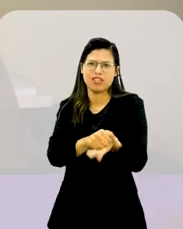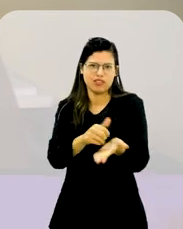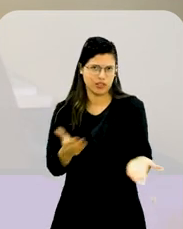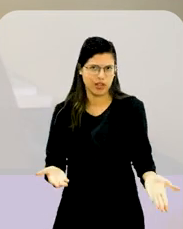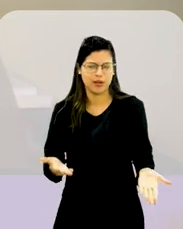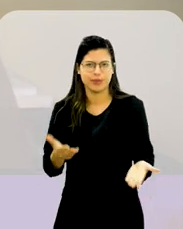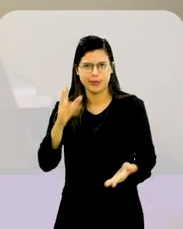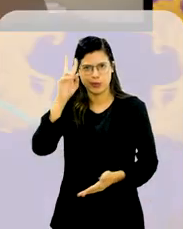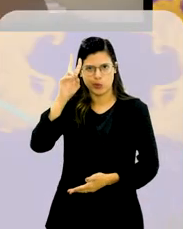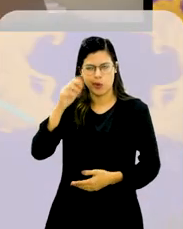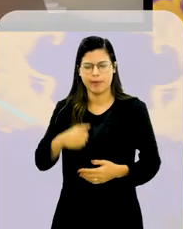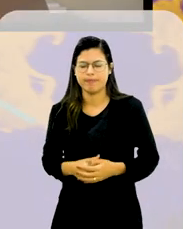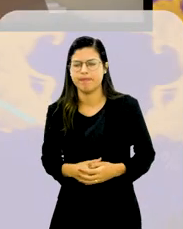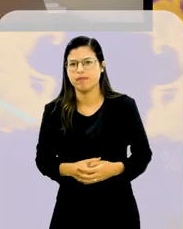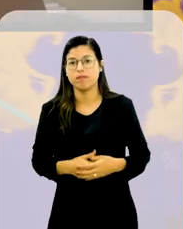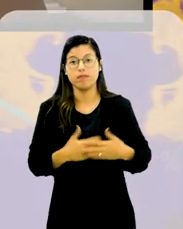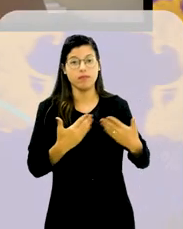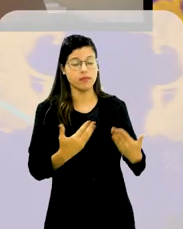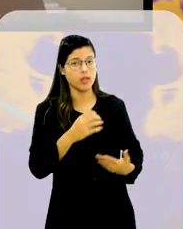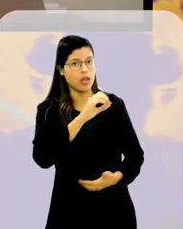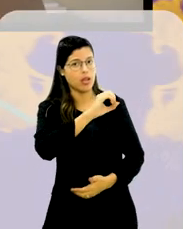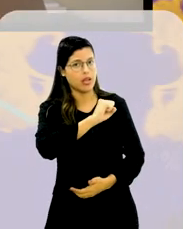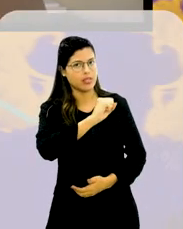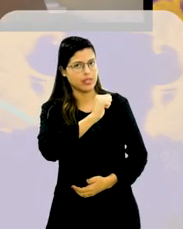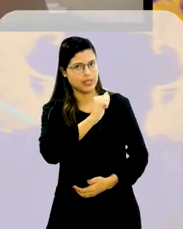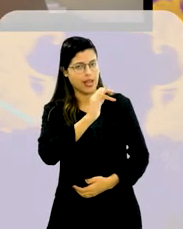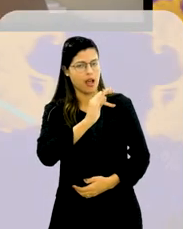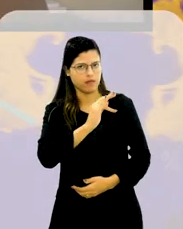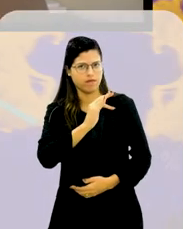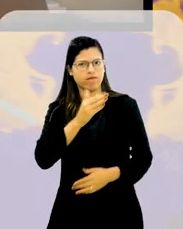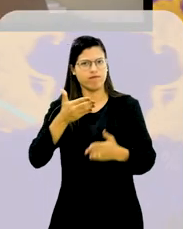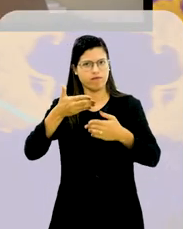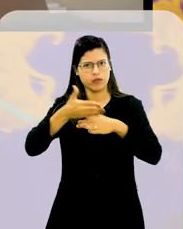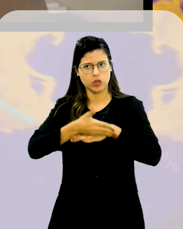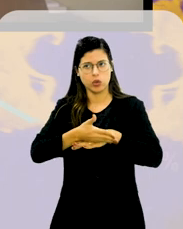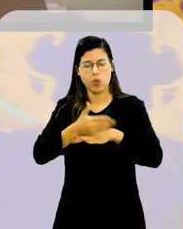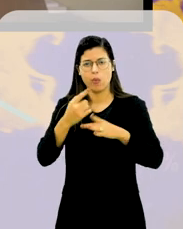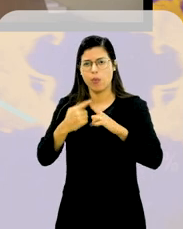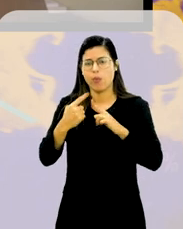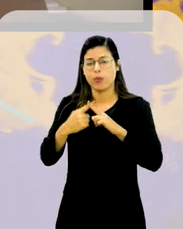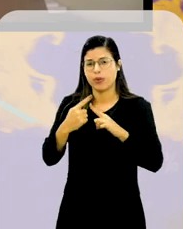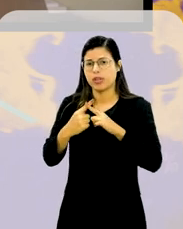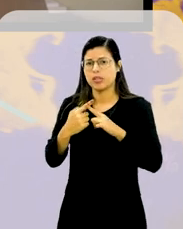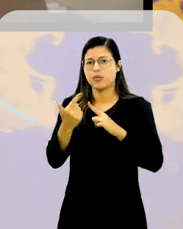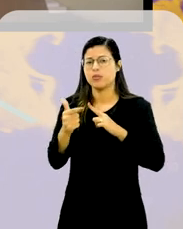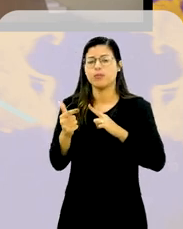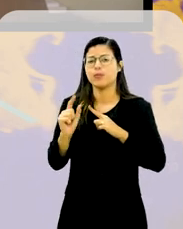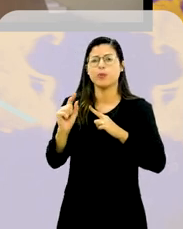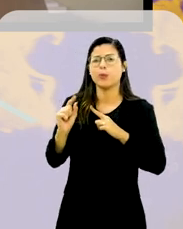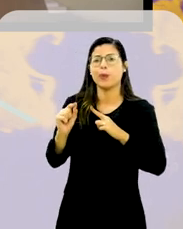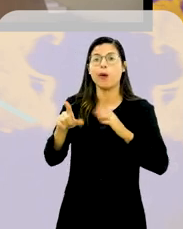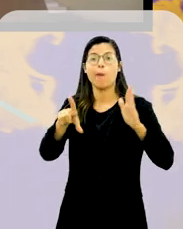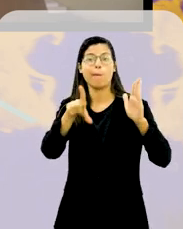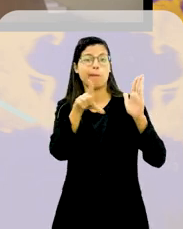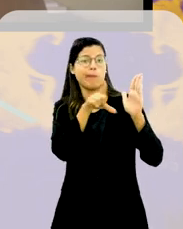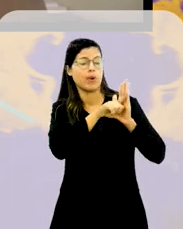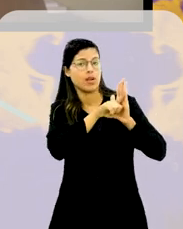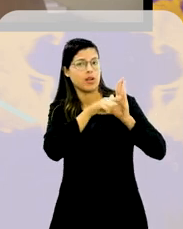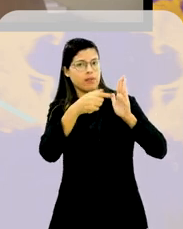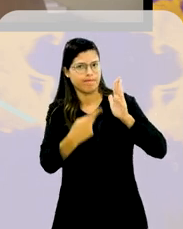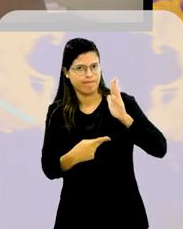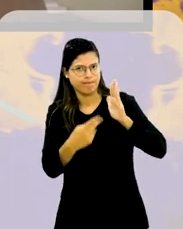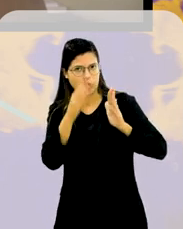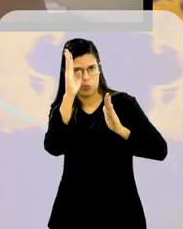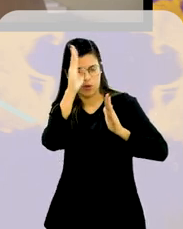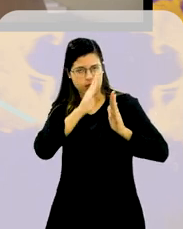das histórias do futebol brasileiro agora a saf veio o Renan eu entendo assim Porque nós não tínhamos